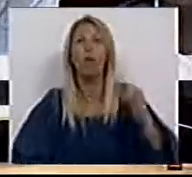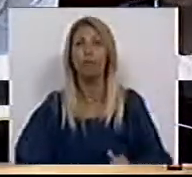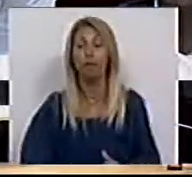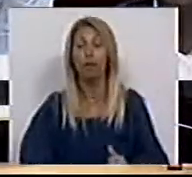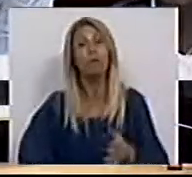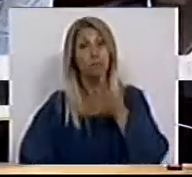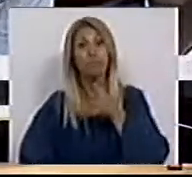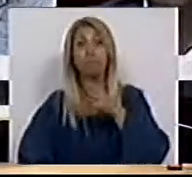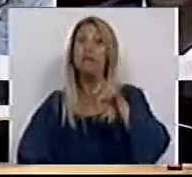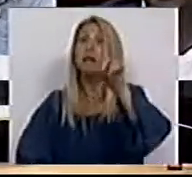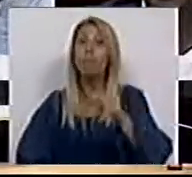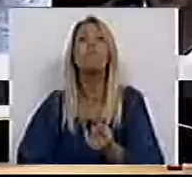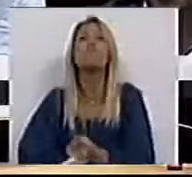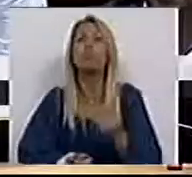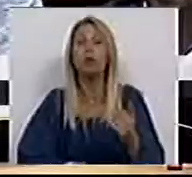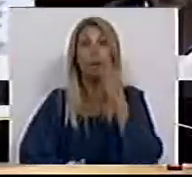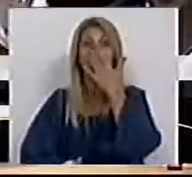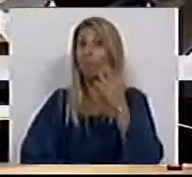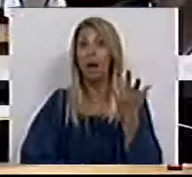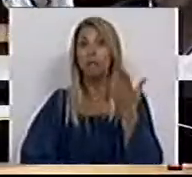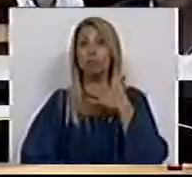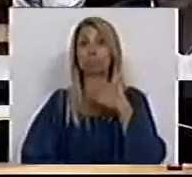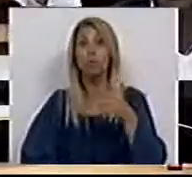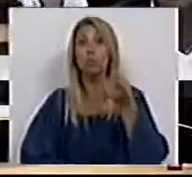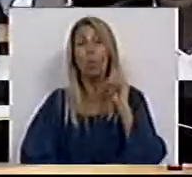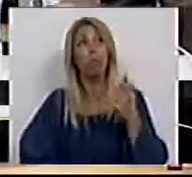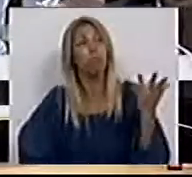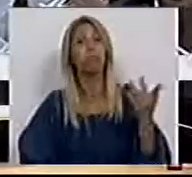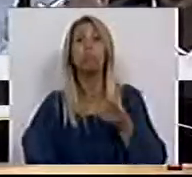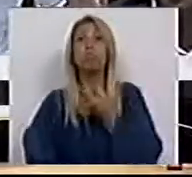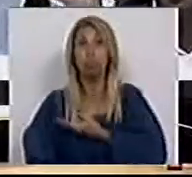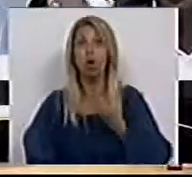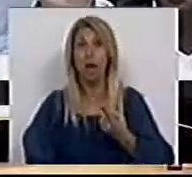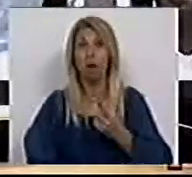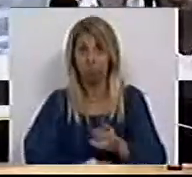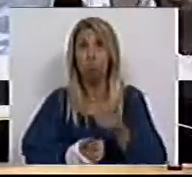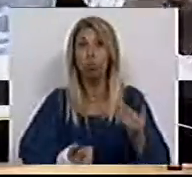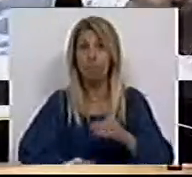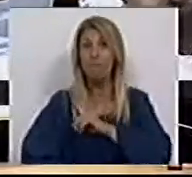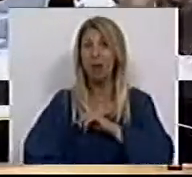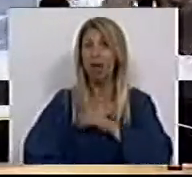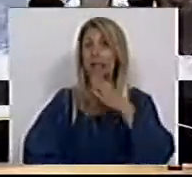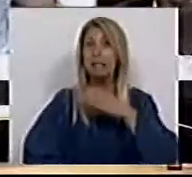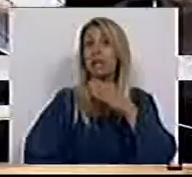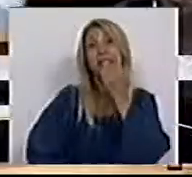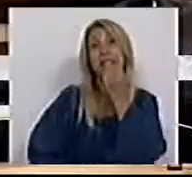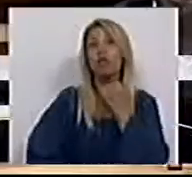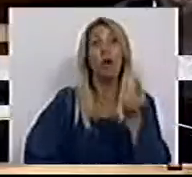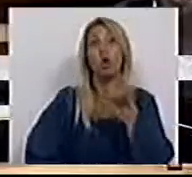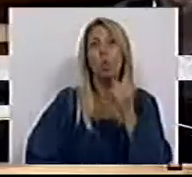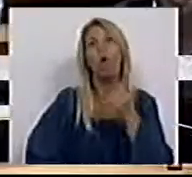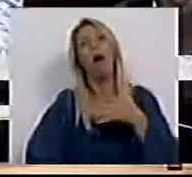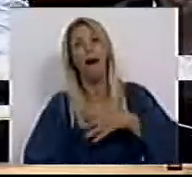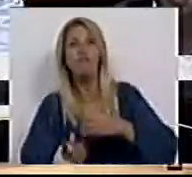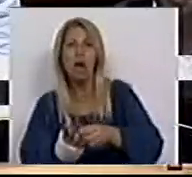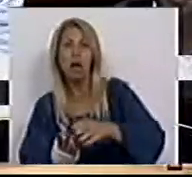também porque é que aparentemente não chega, porque aparentemente os privados não estão satisfeitos, ou querem indemnizações compensatórias, ou querem menos